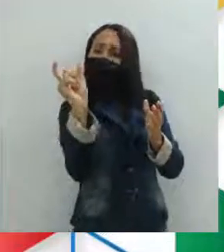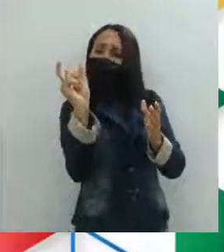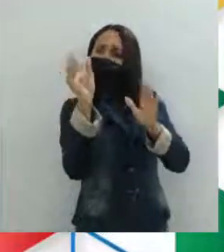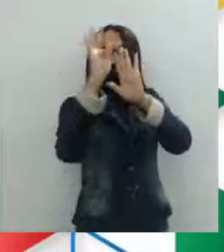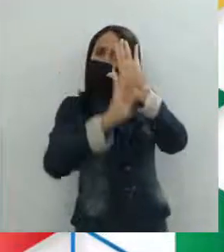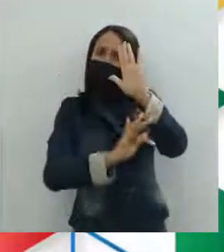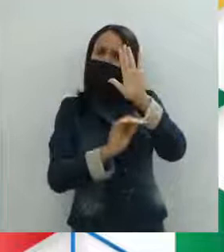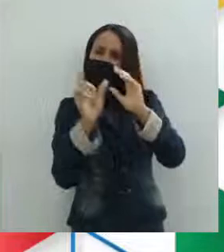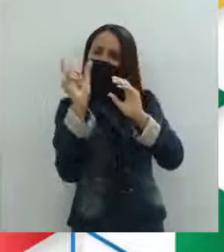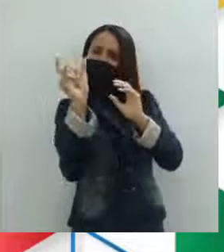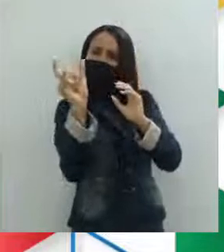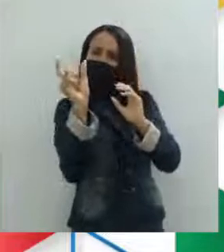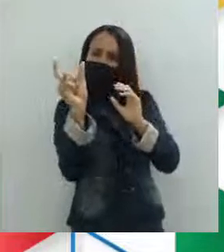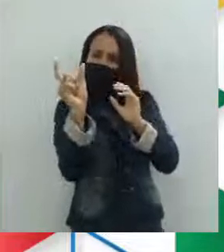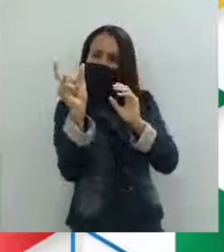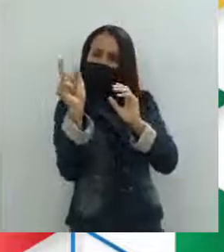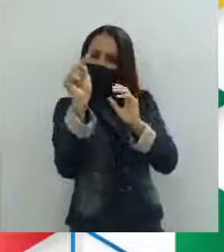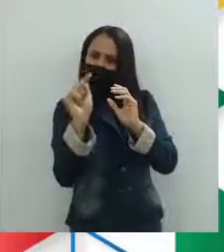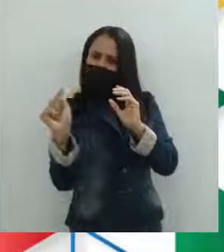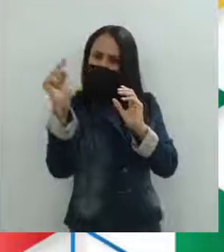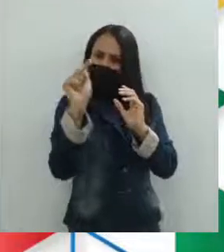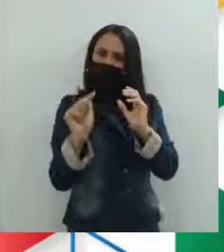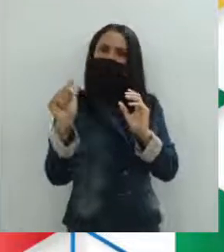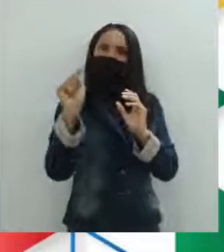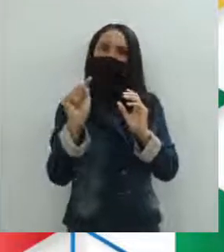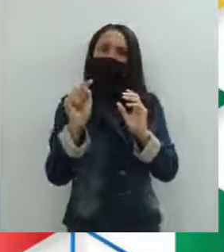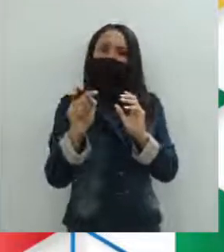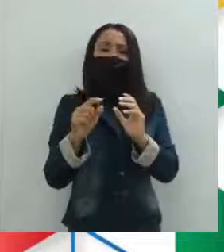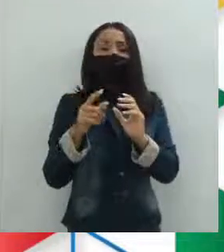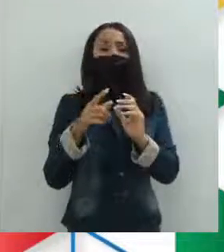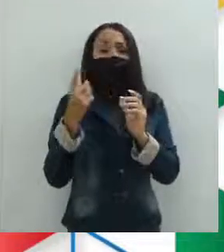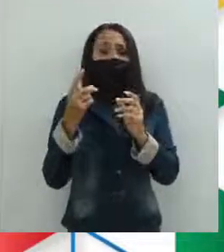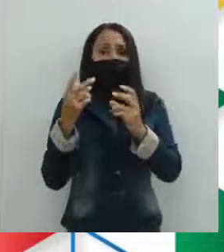uma chamada, é aquela partezinha do texto justamente